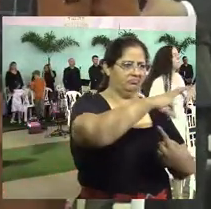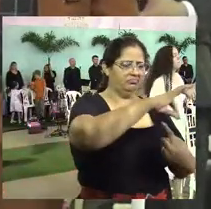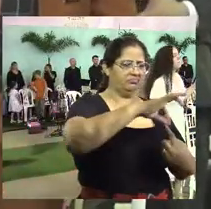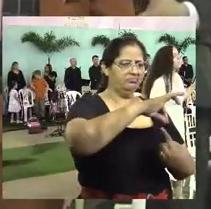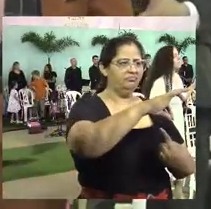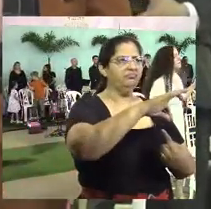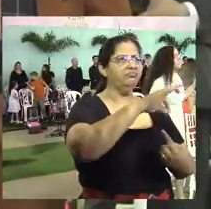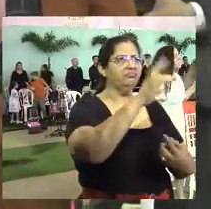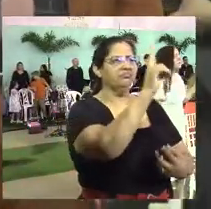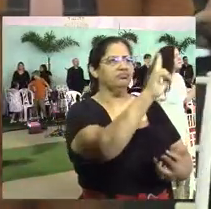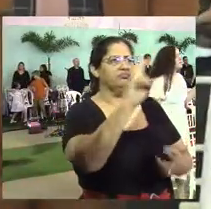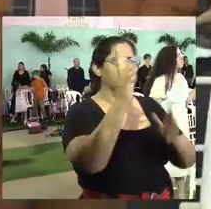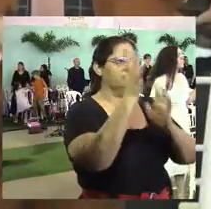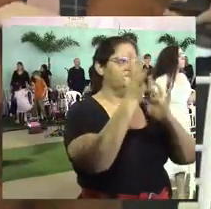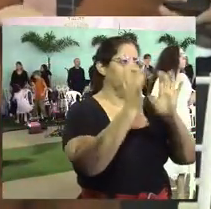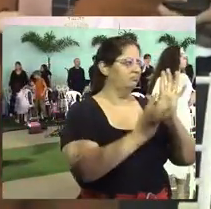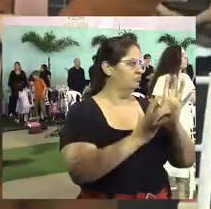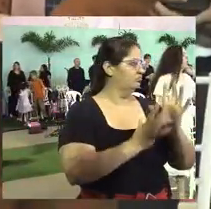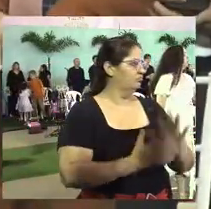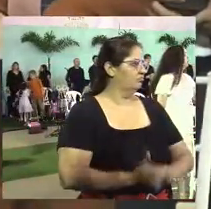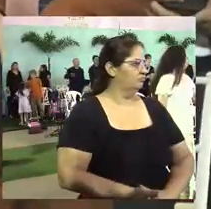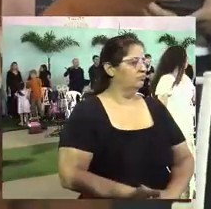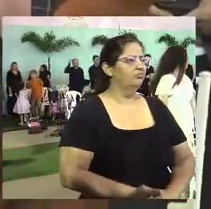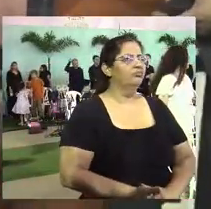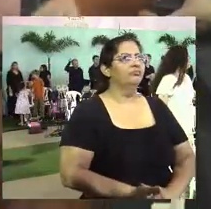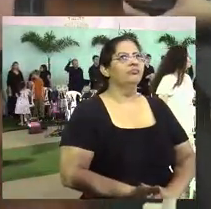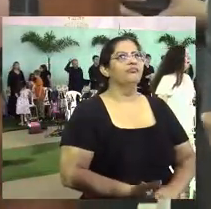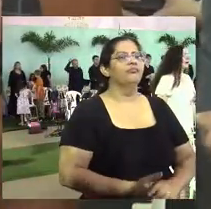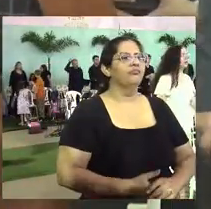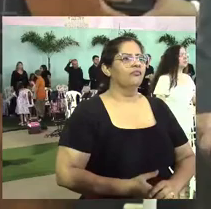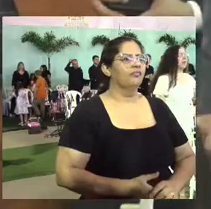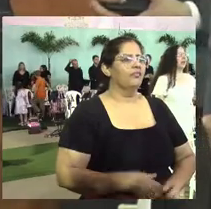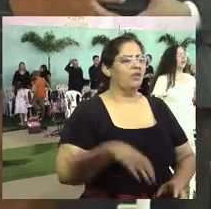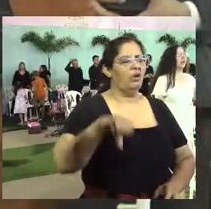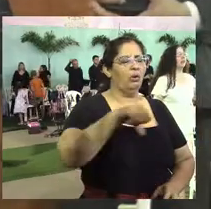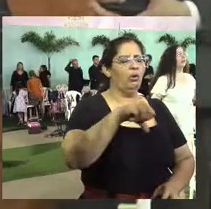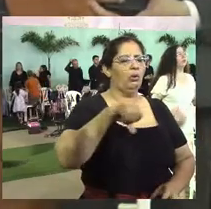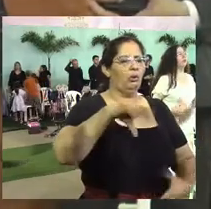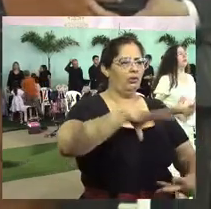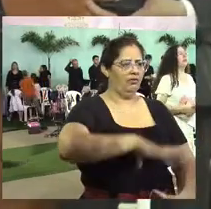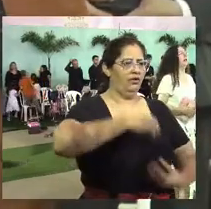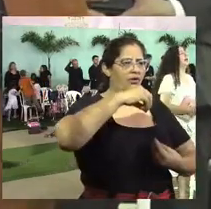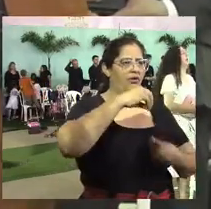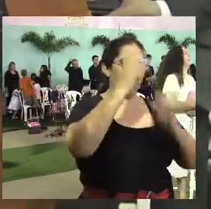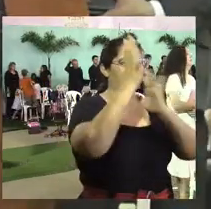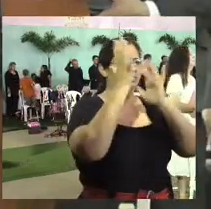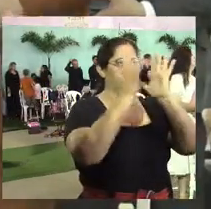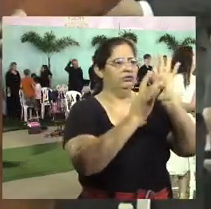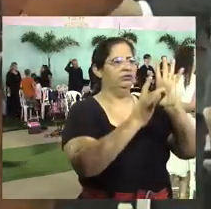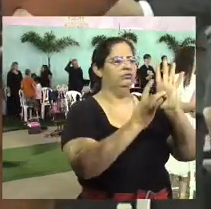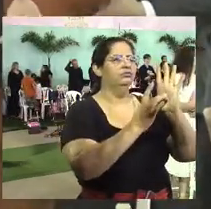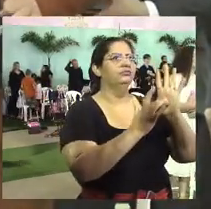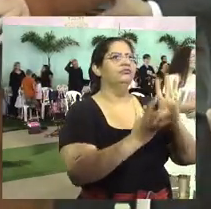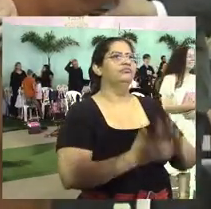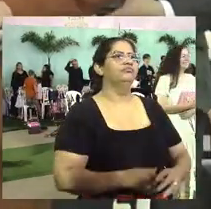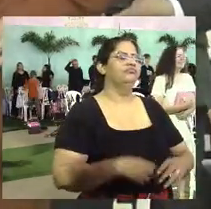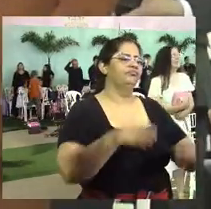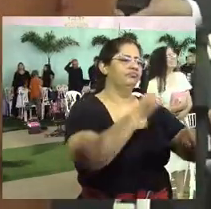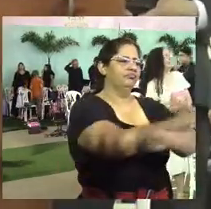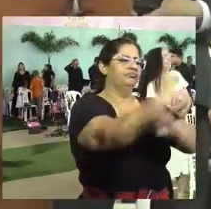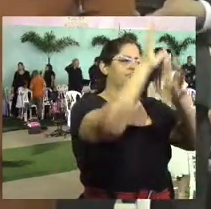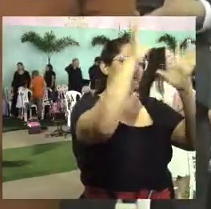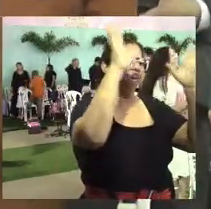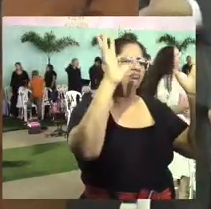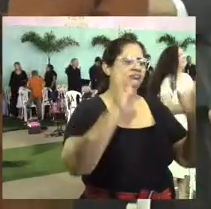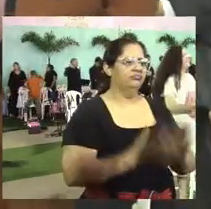tem mais duas almas pela internet pastor André informou já move almas para Jesus Cristo oh glória